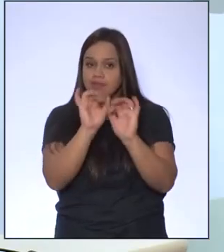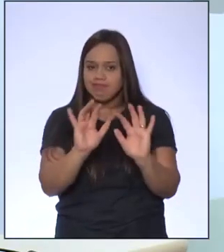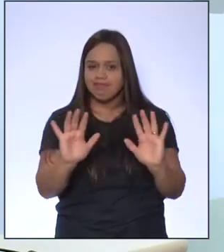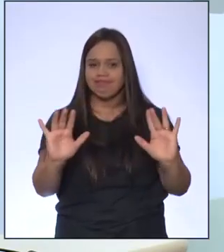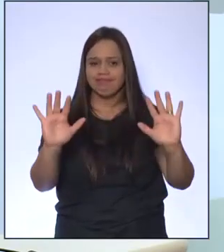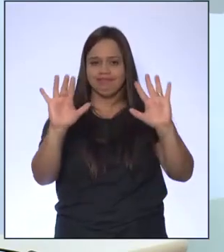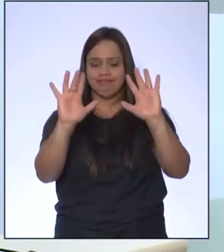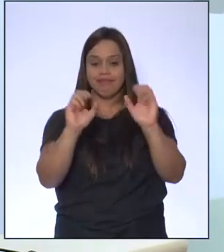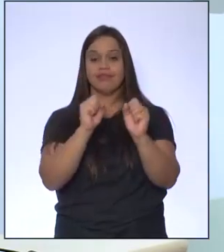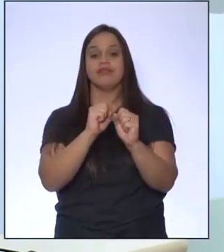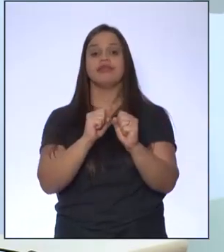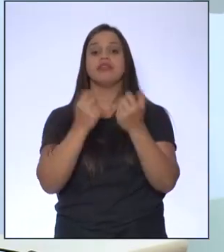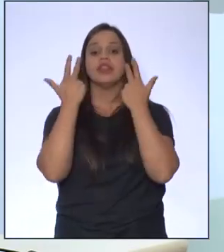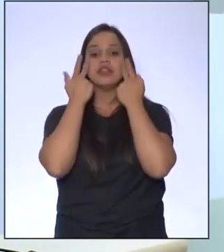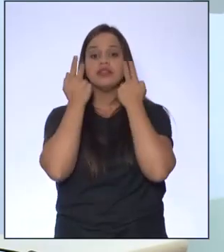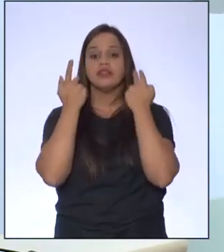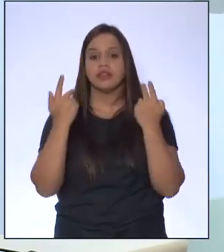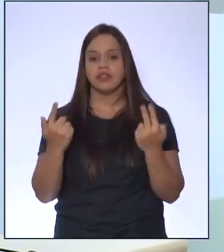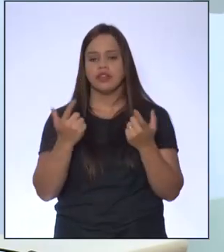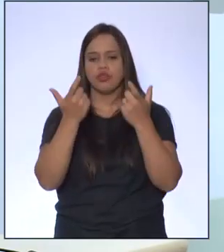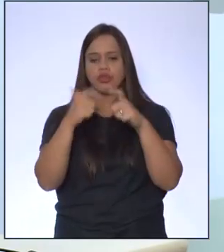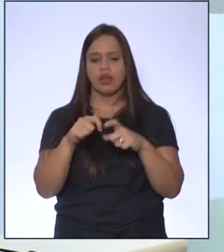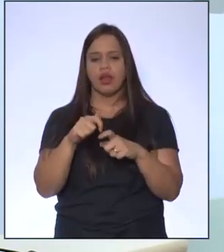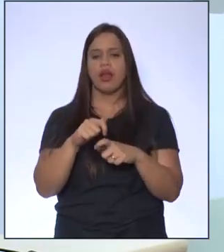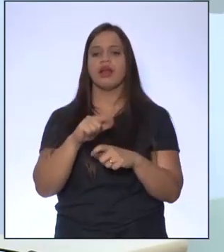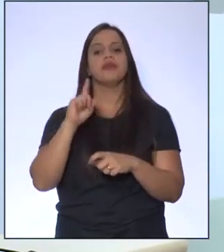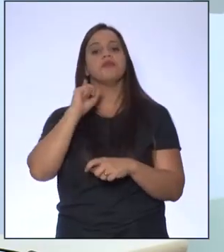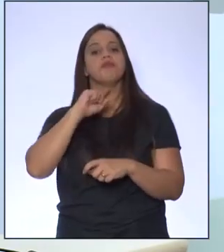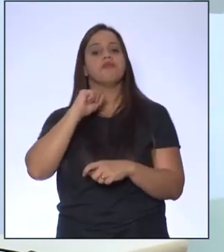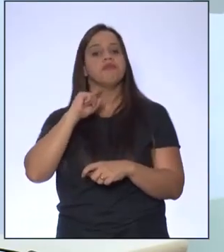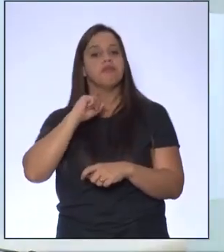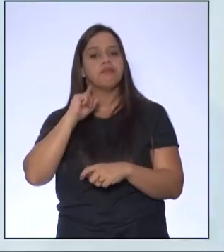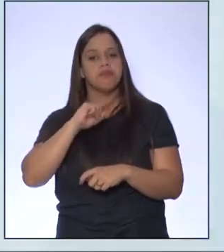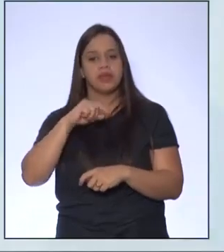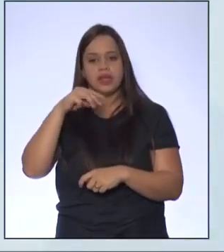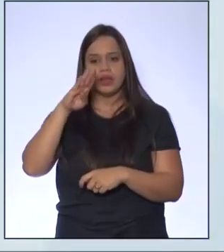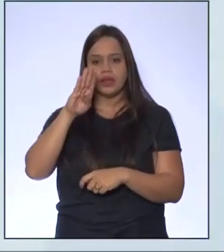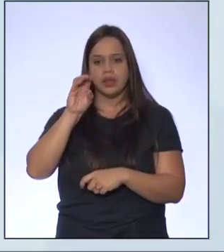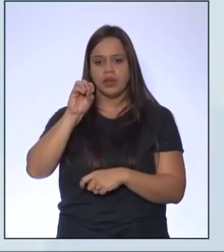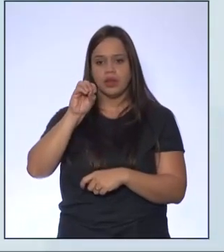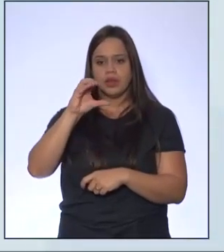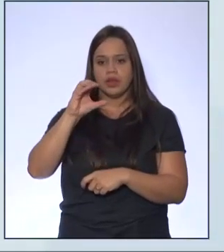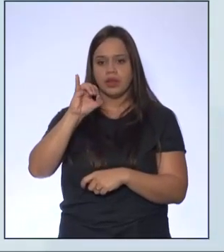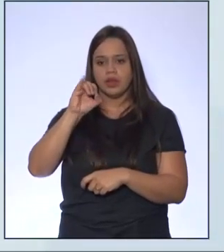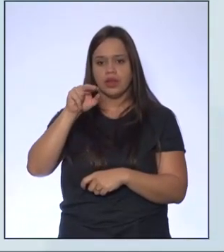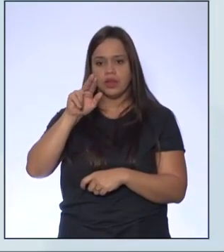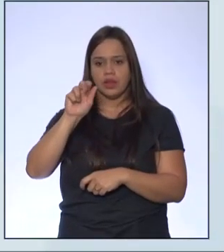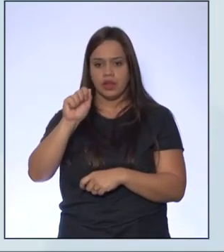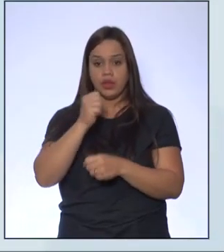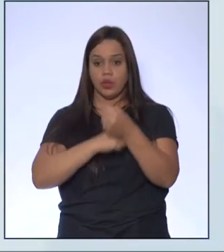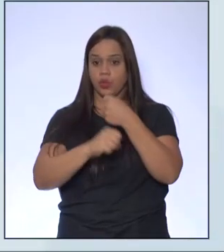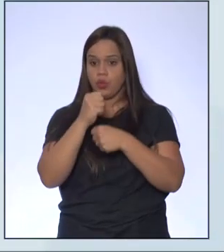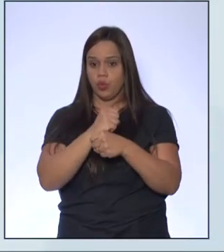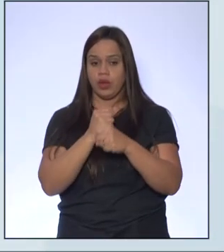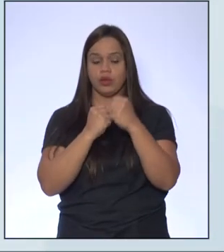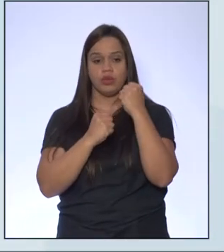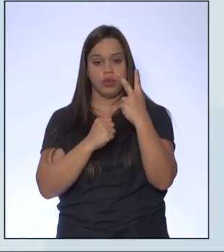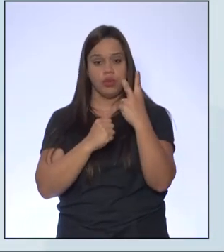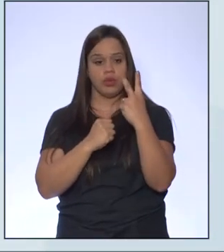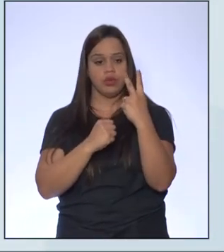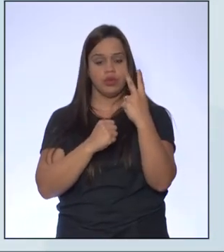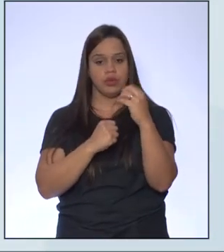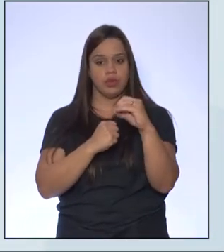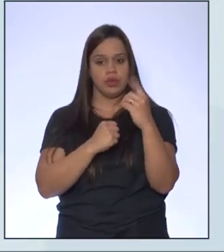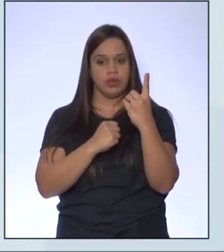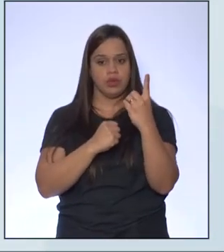né, natural de Bocaina de Minas, no estado de Minas Gerais, de 2017. Então, essa imagem vai ficar